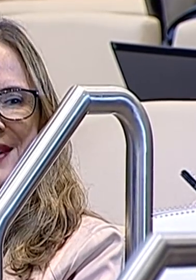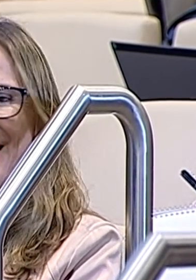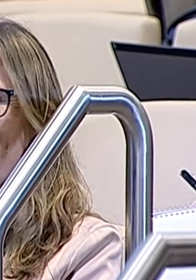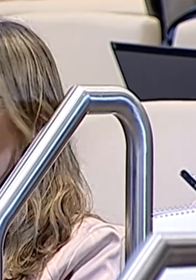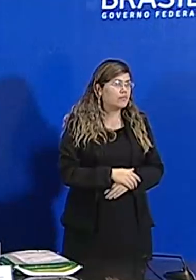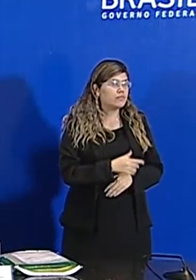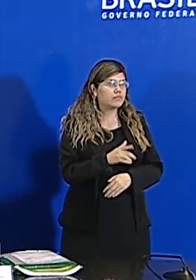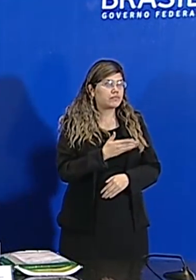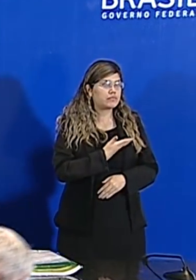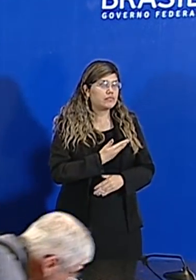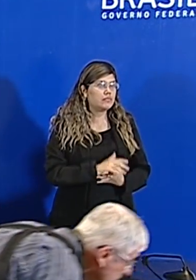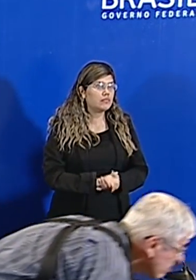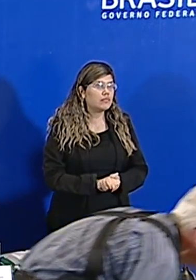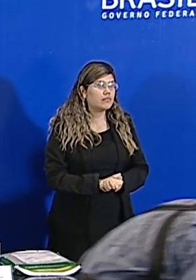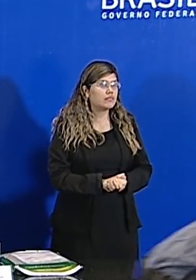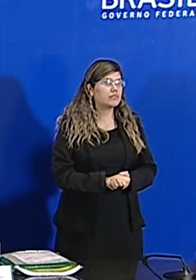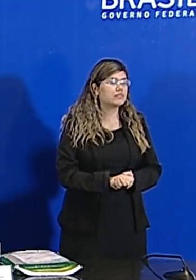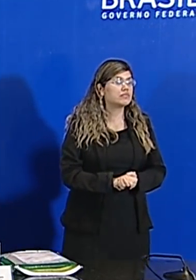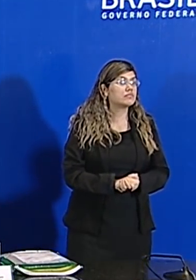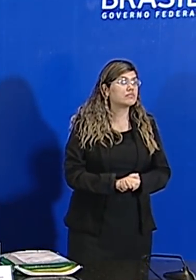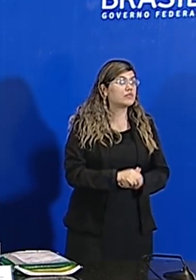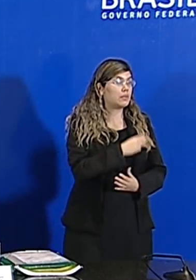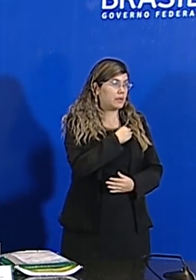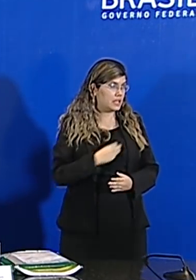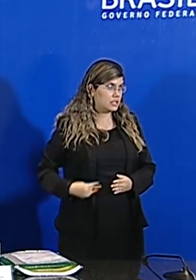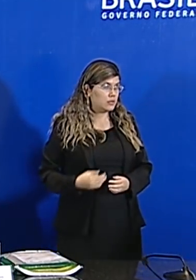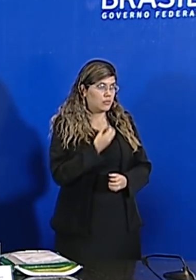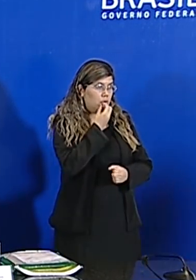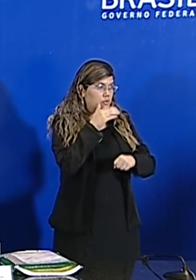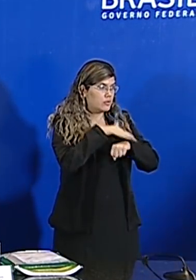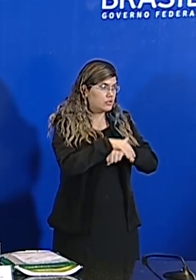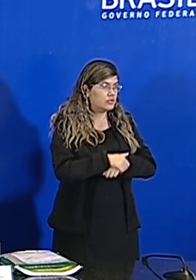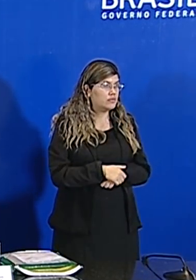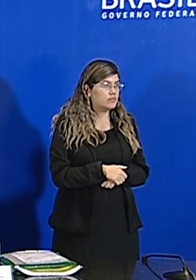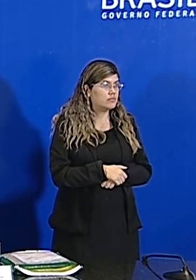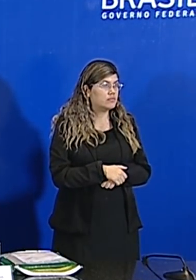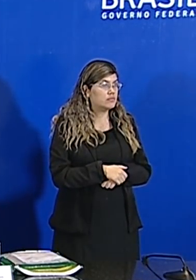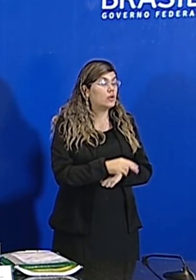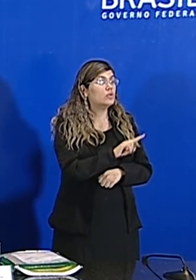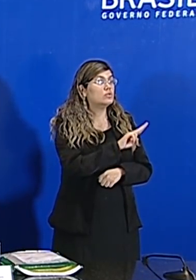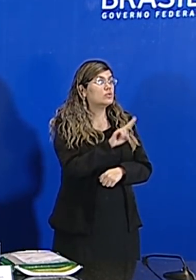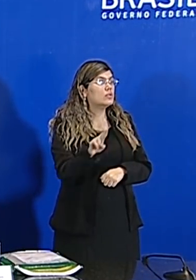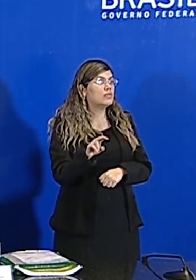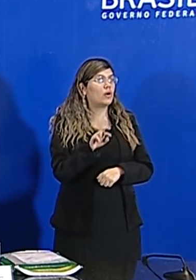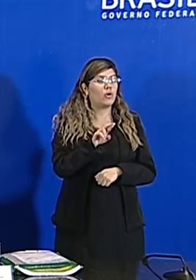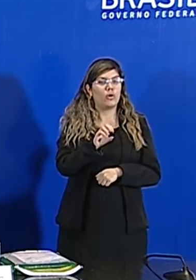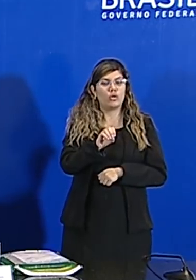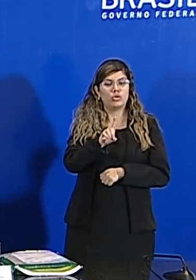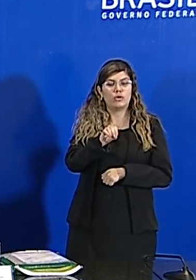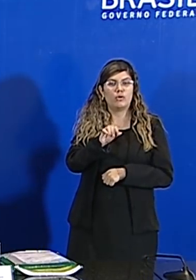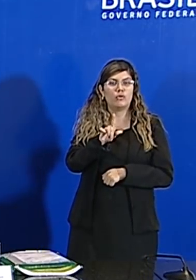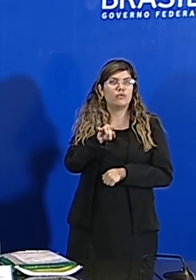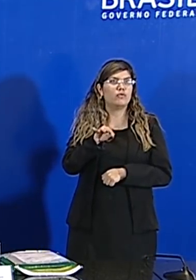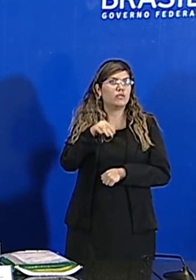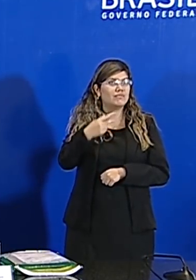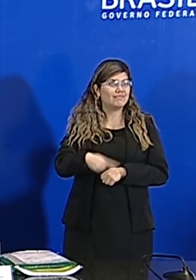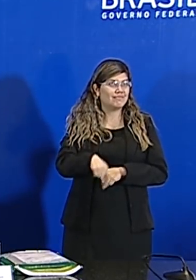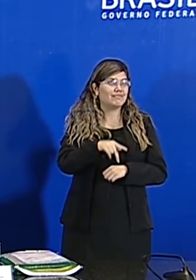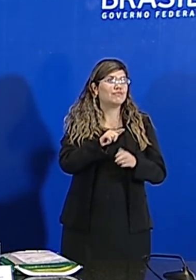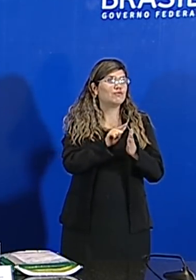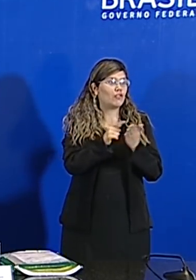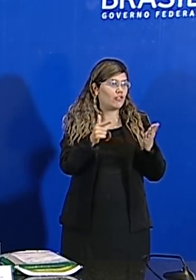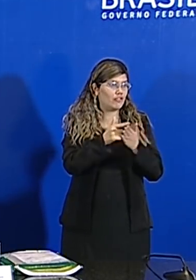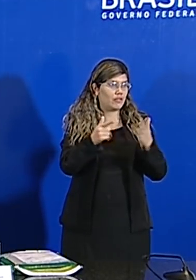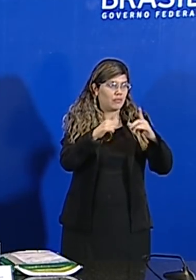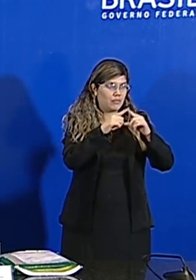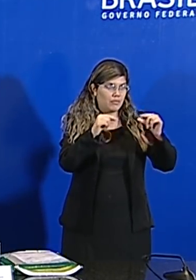mais alguém? Ministro, boa noite. Boa noite, seu nome? Rodolfo Costa, do Correio Brasiliense. Tudo bem, Rodolfo? Tudo bom, ministro. É Rodolfo,